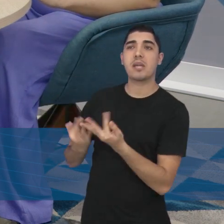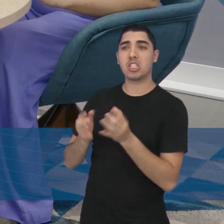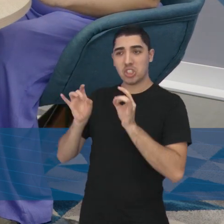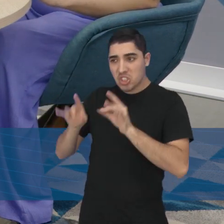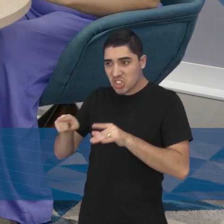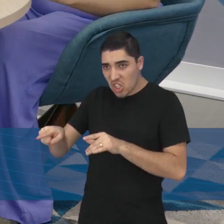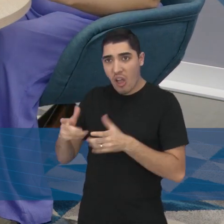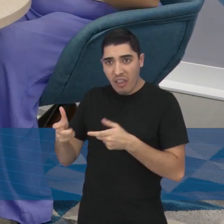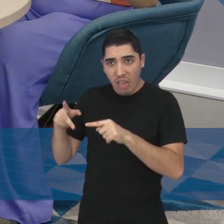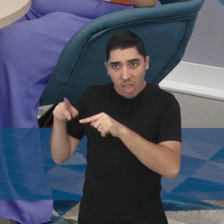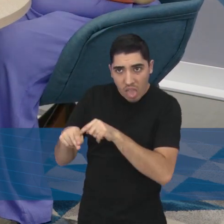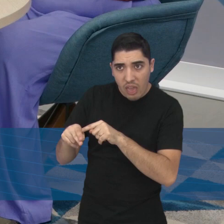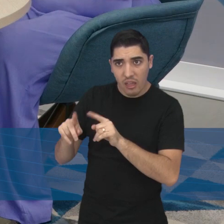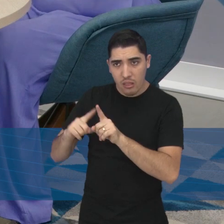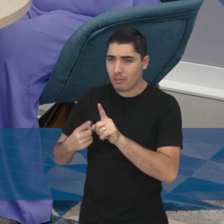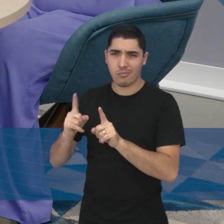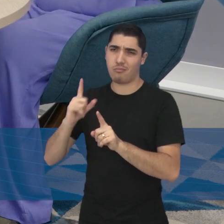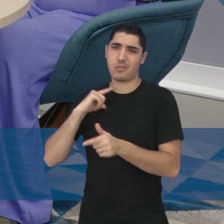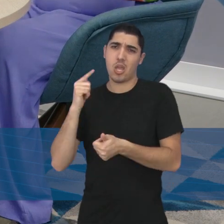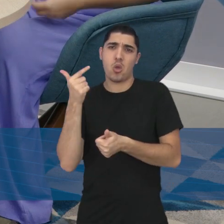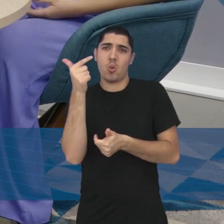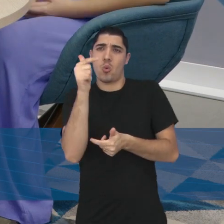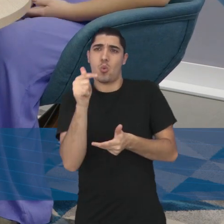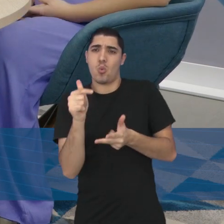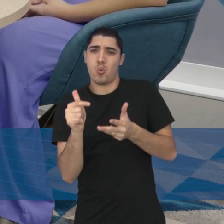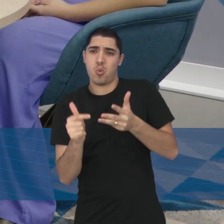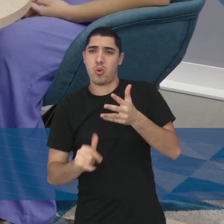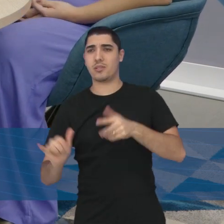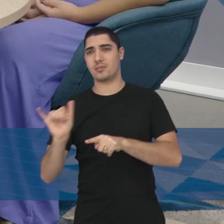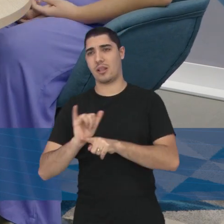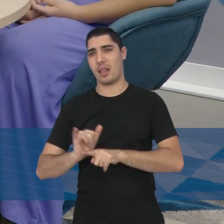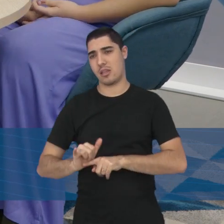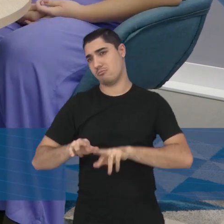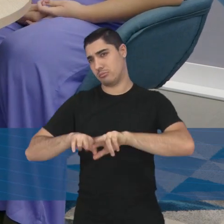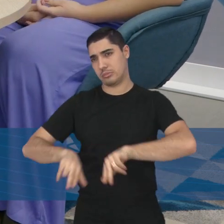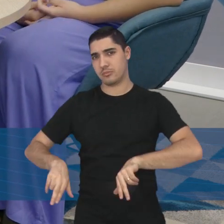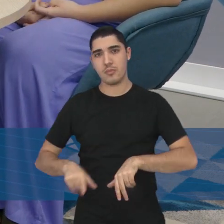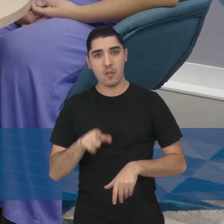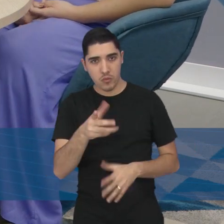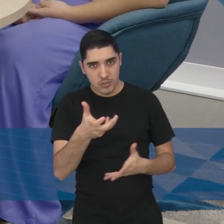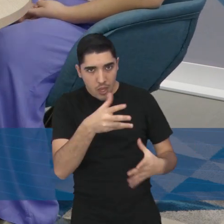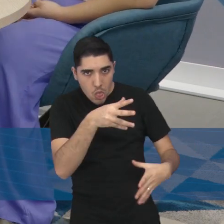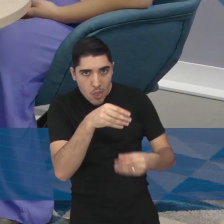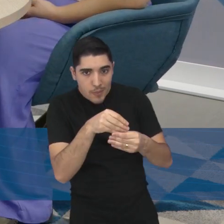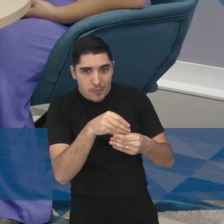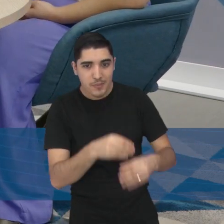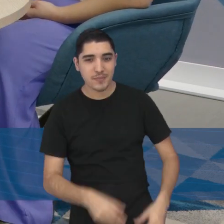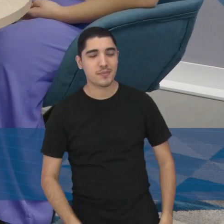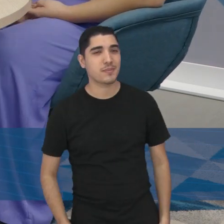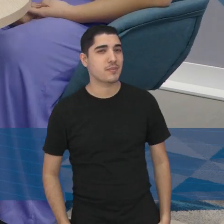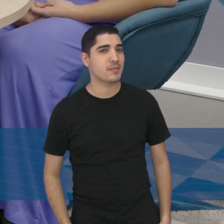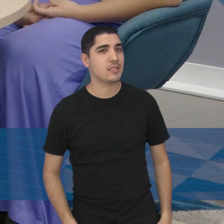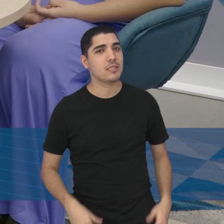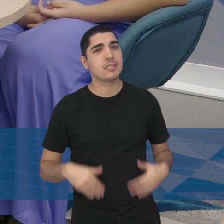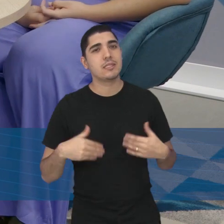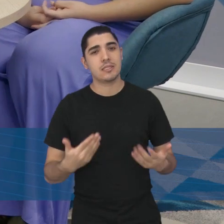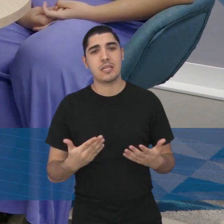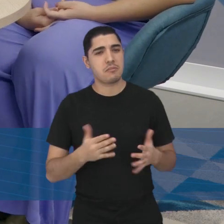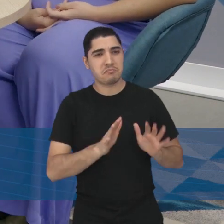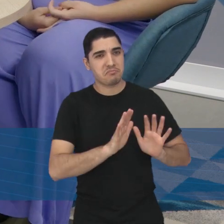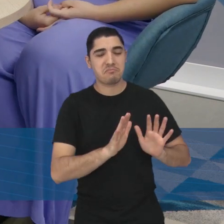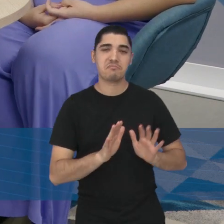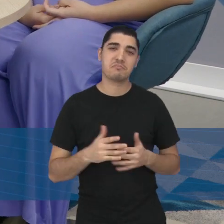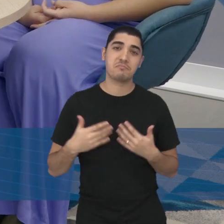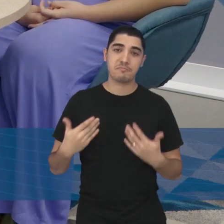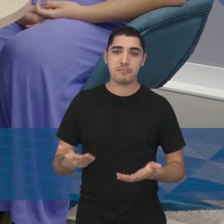né? Então vai muito mais, existem outros métodos e tudo mais. Gostaria de complementar? E vocês veem hoje,